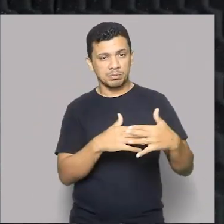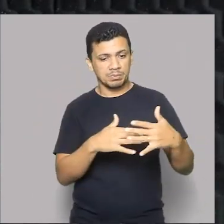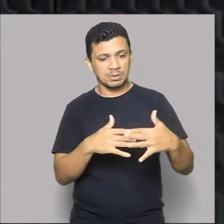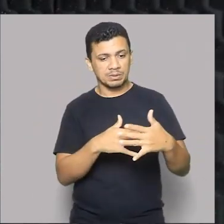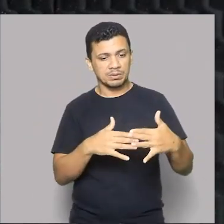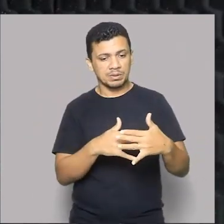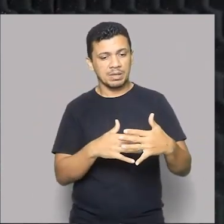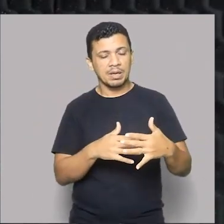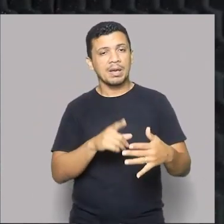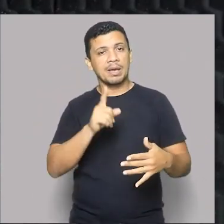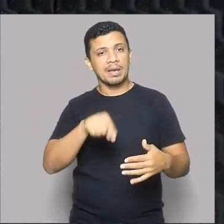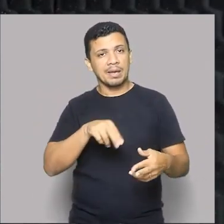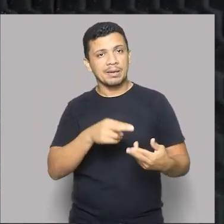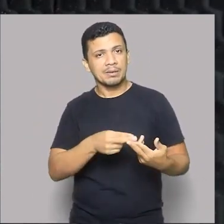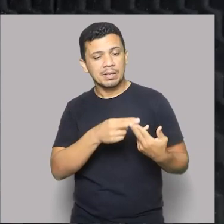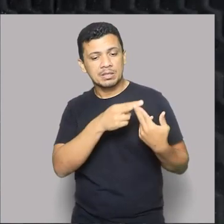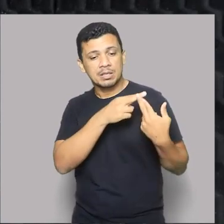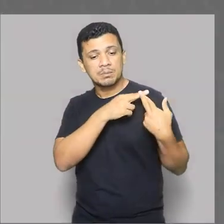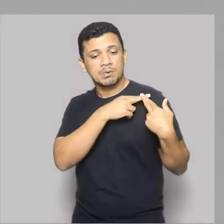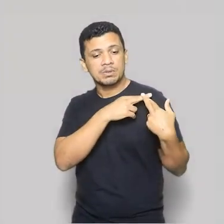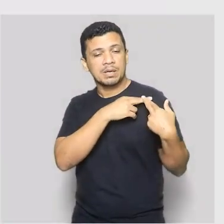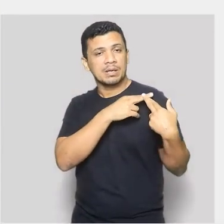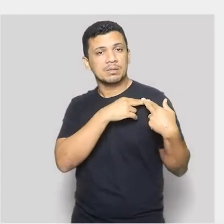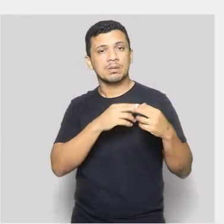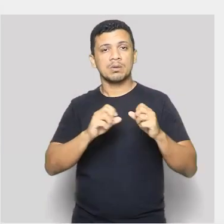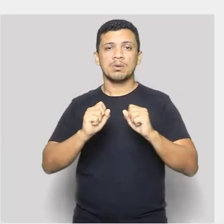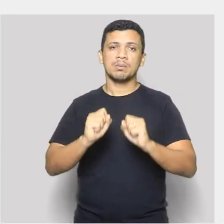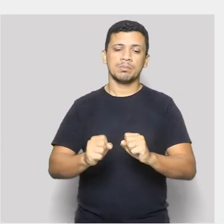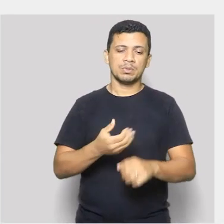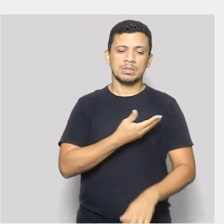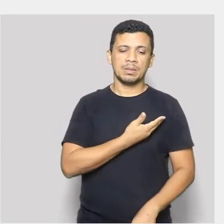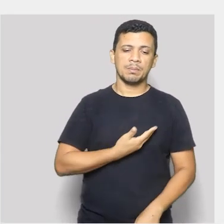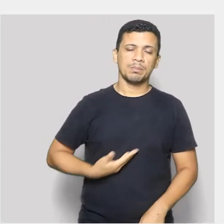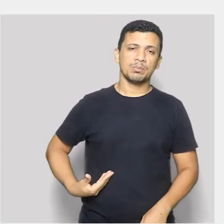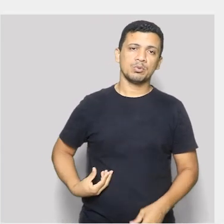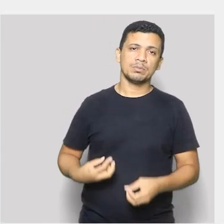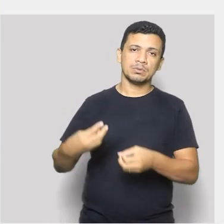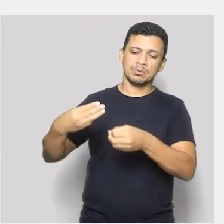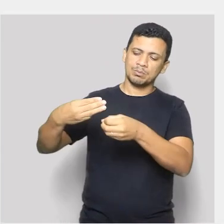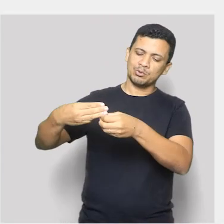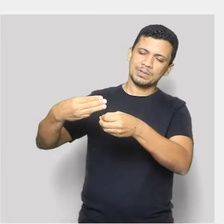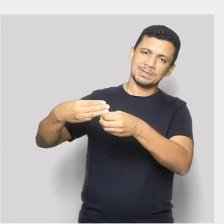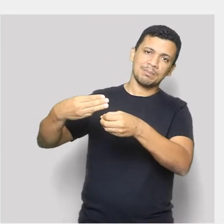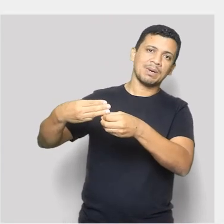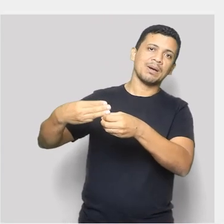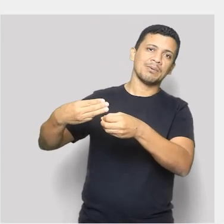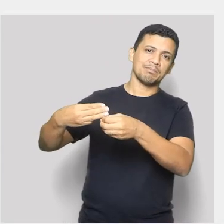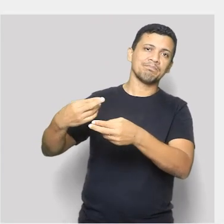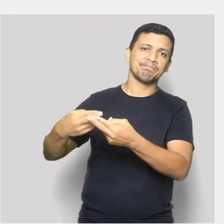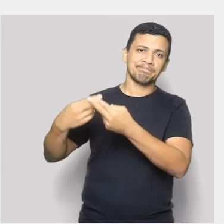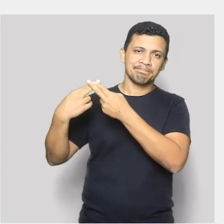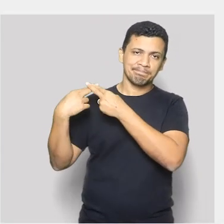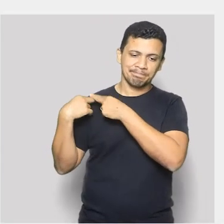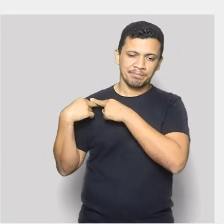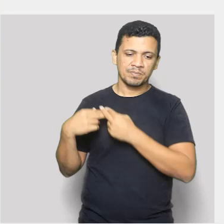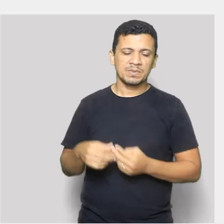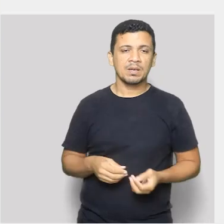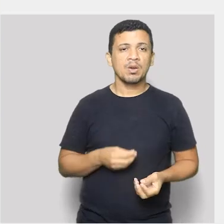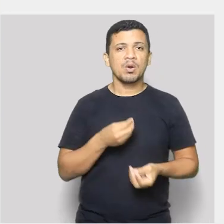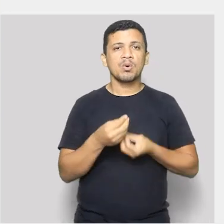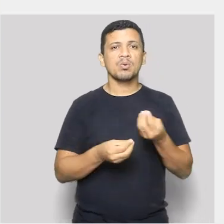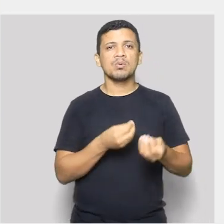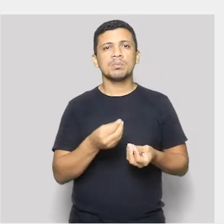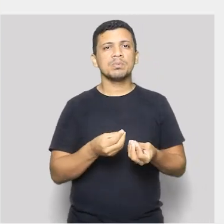de execução, ou seja, é de responsabilidade de um poder público municipal. E essas